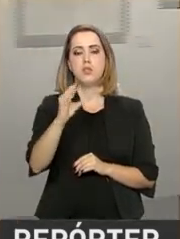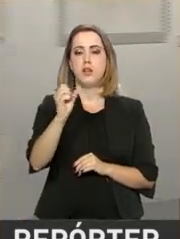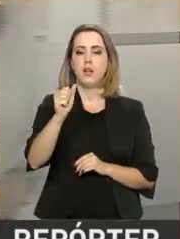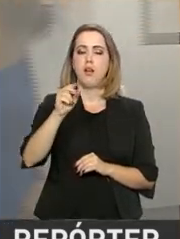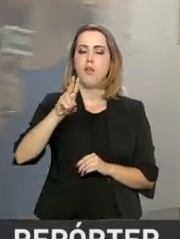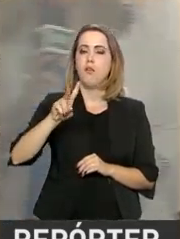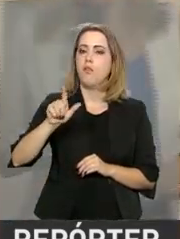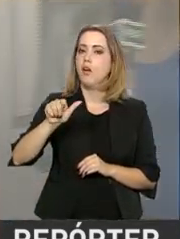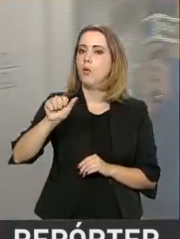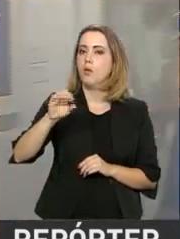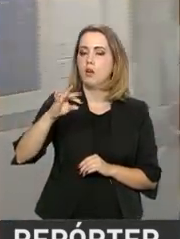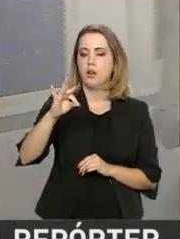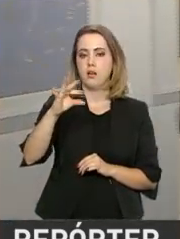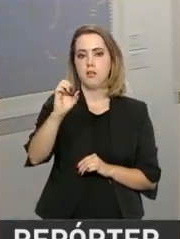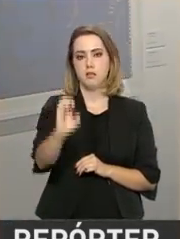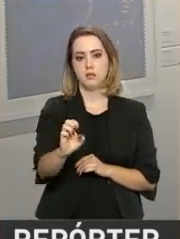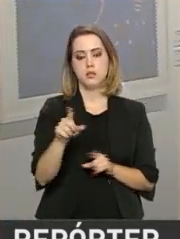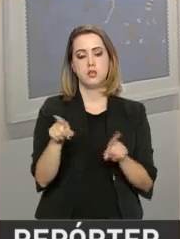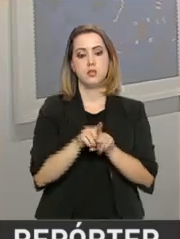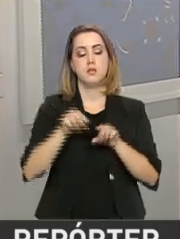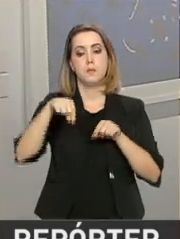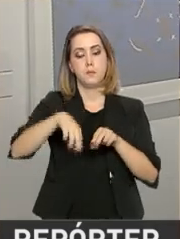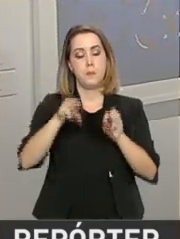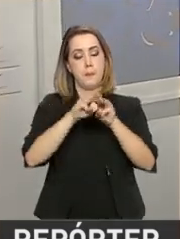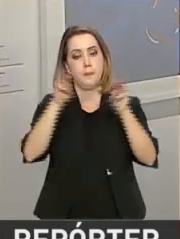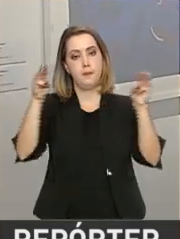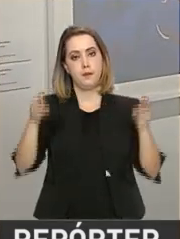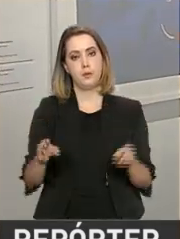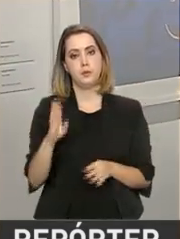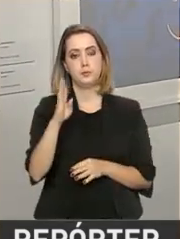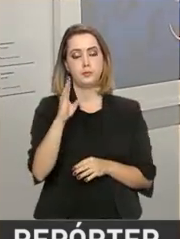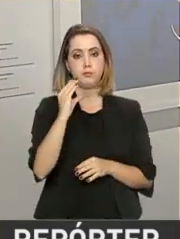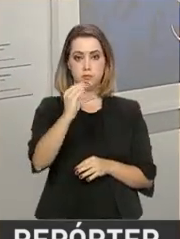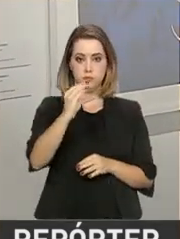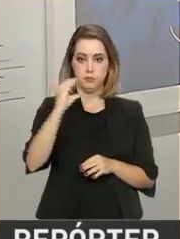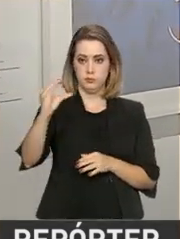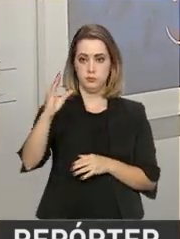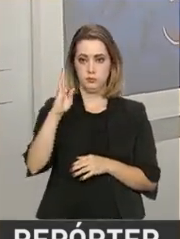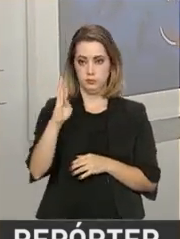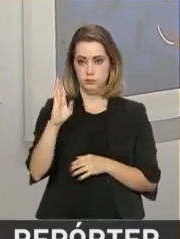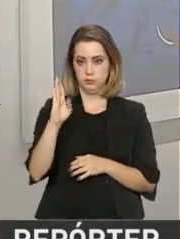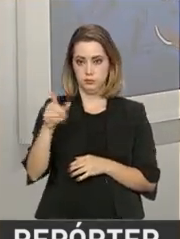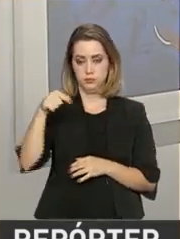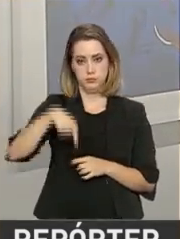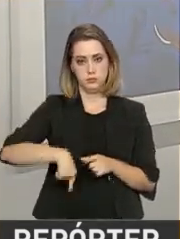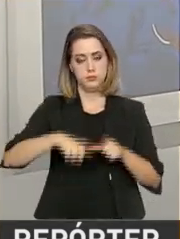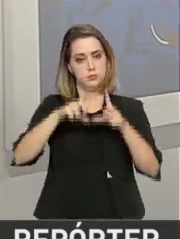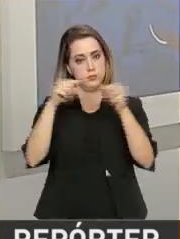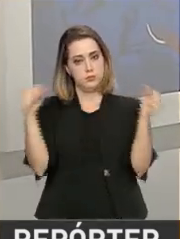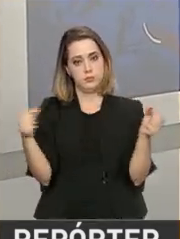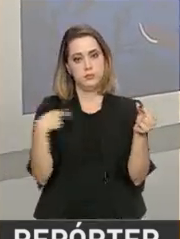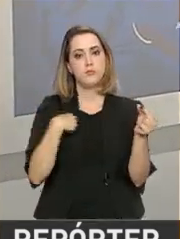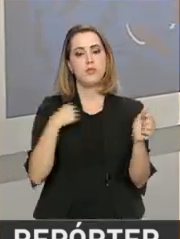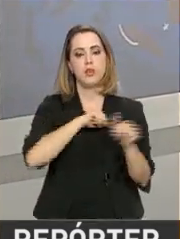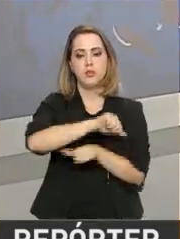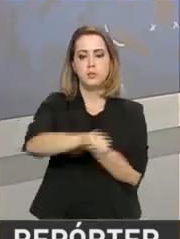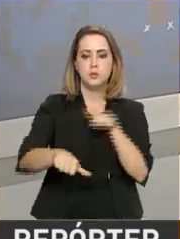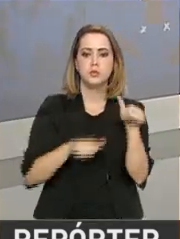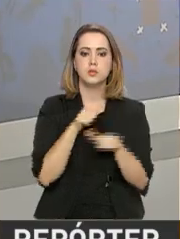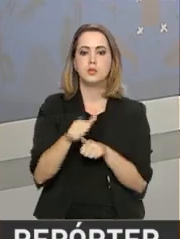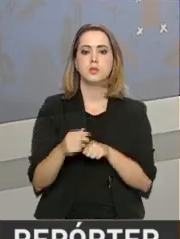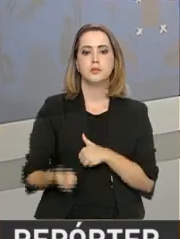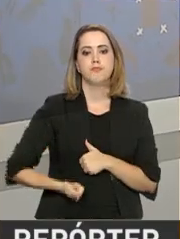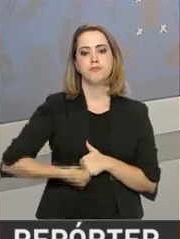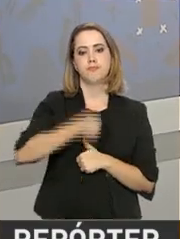Bocão a exposição fica aqui no Centro Cultural Banco do Brasil em Brasília por tempo indeterminado e o acervo deve ser trocado para dar mais